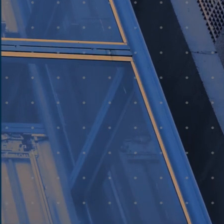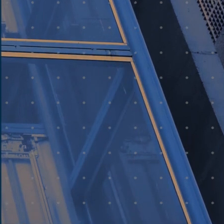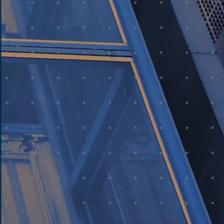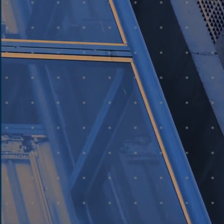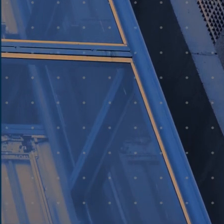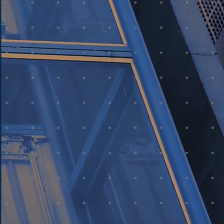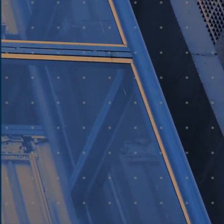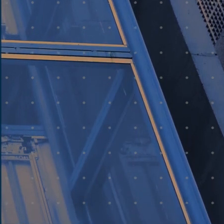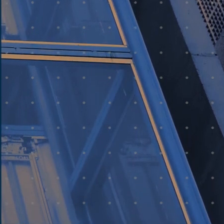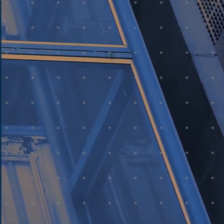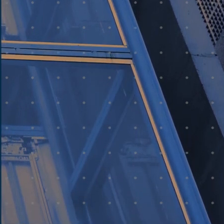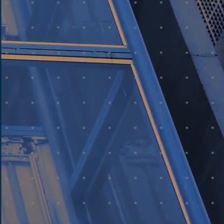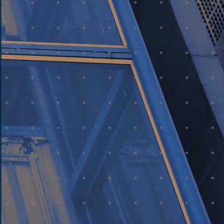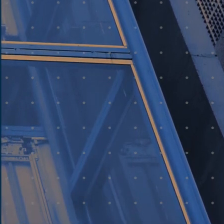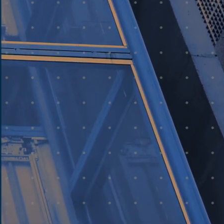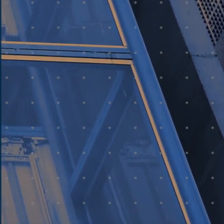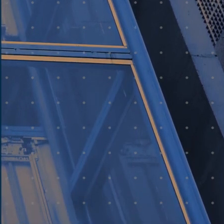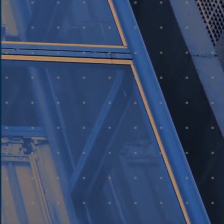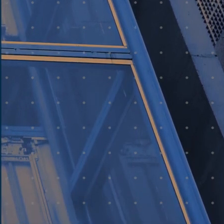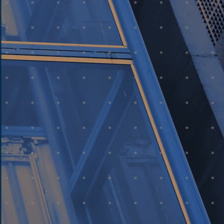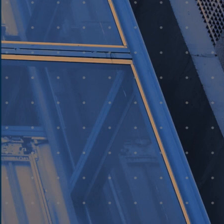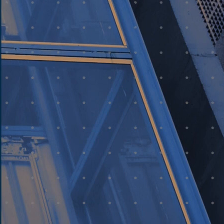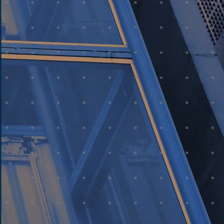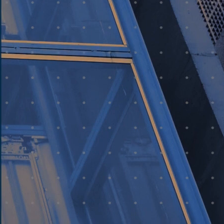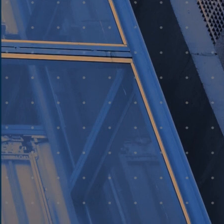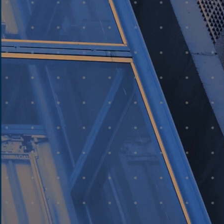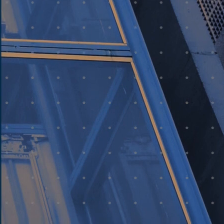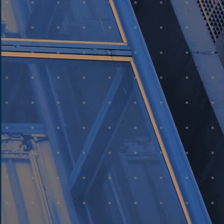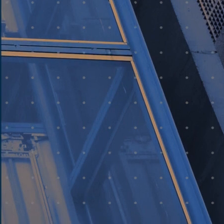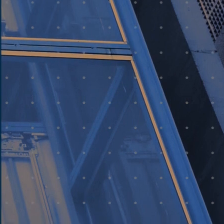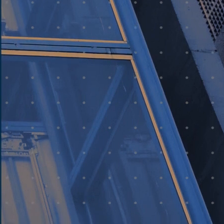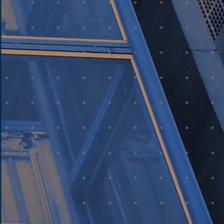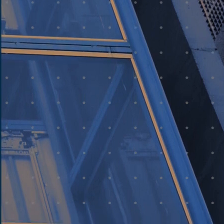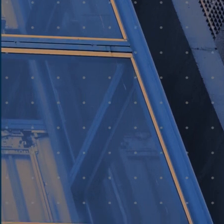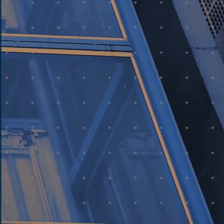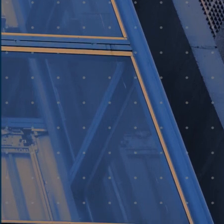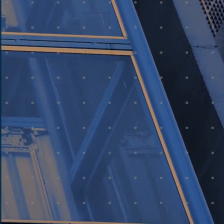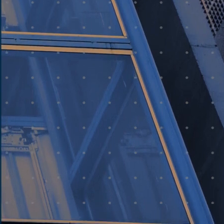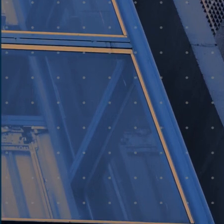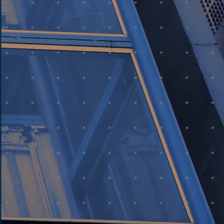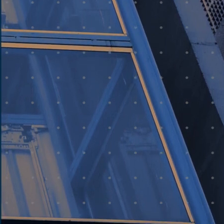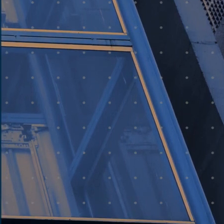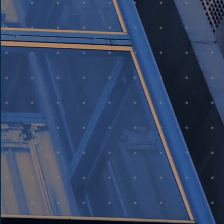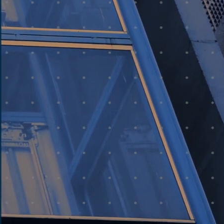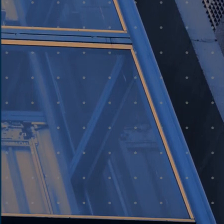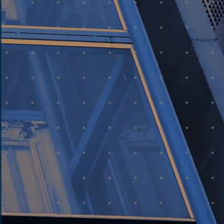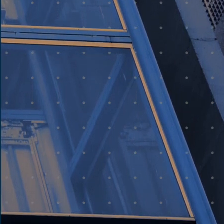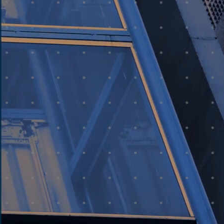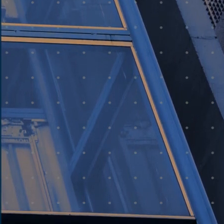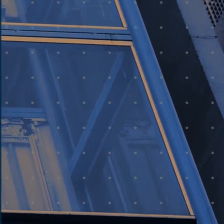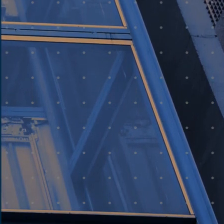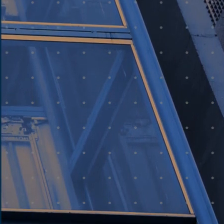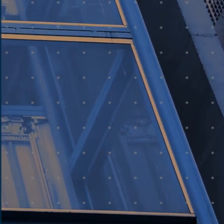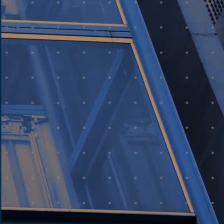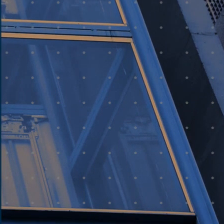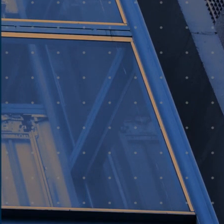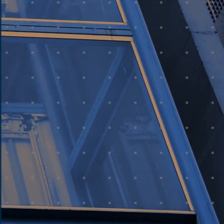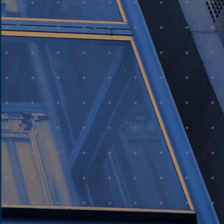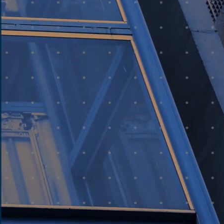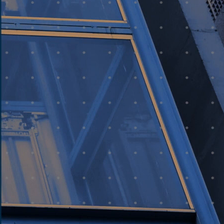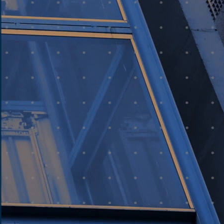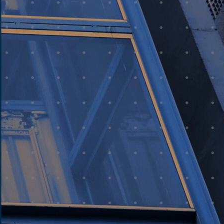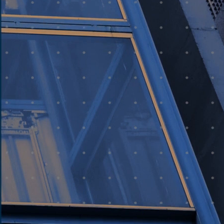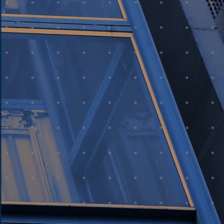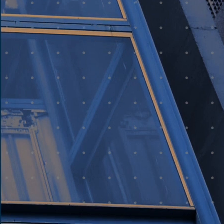confeitaria, ajudante de mecânico de manutenção industrial, ajudante de obras, ajudante de mecânico de refrigeração,